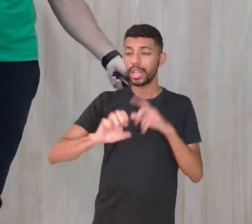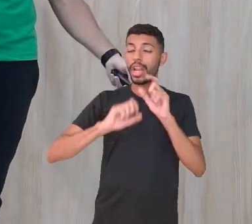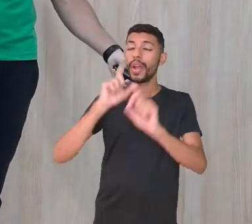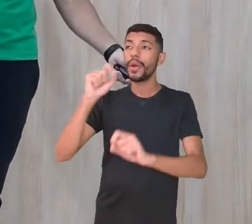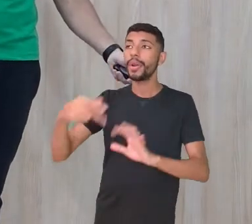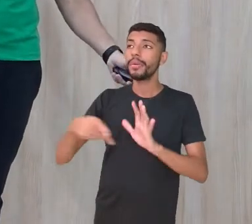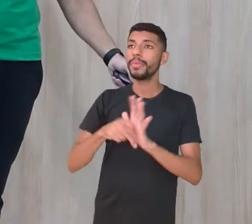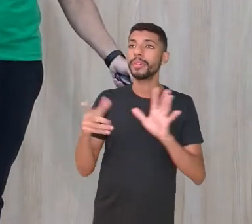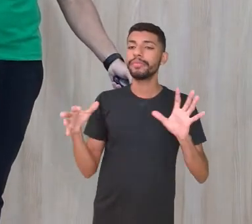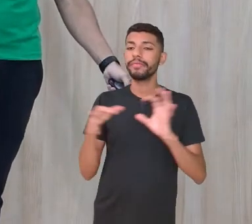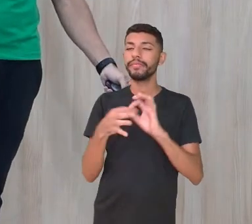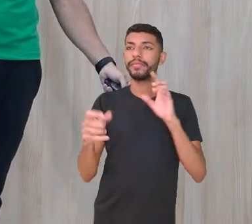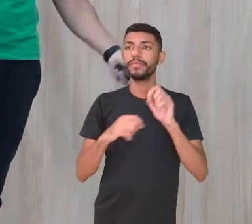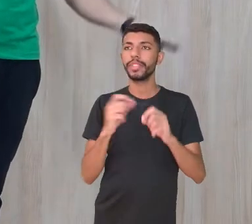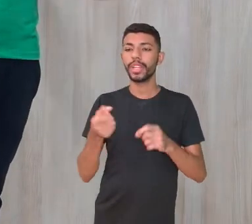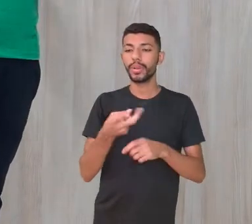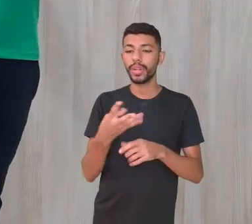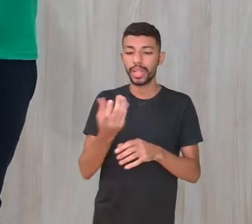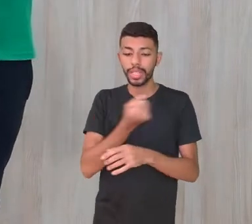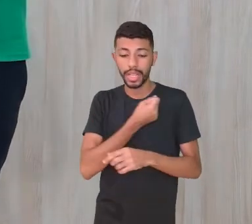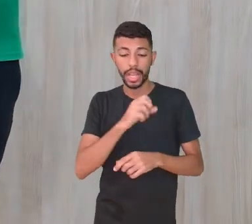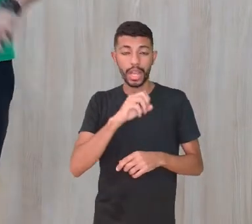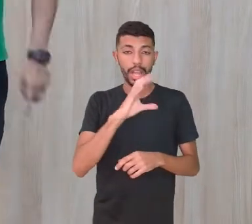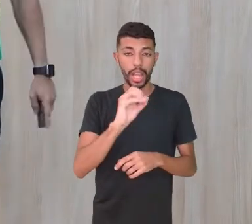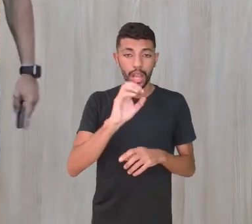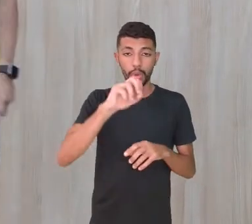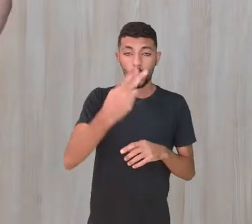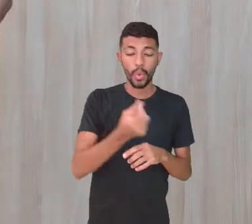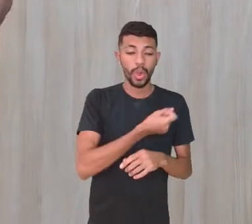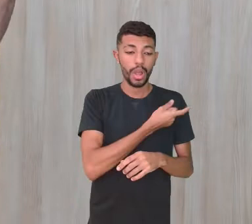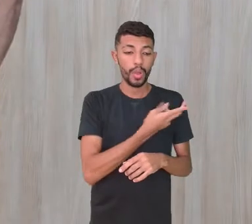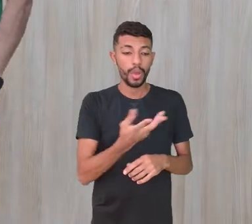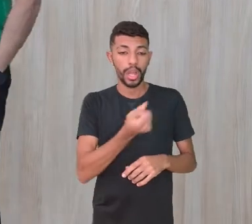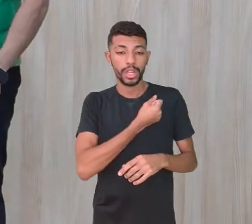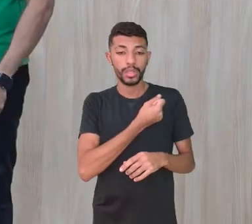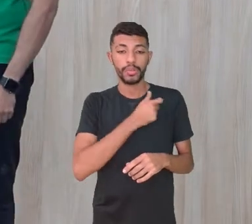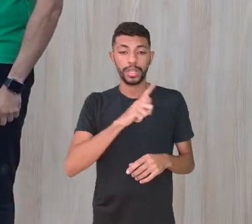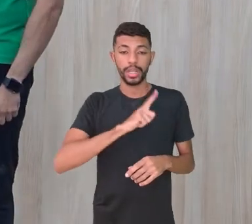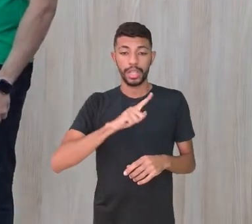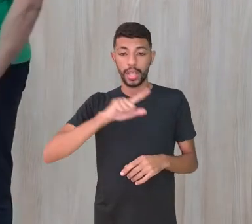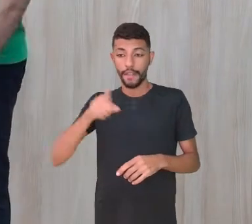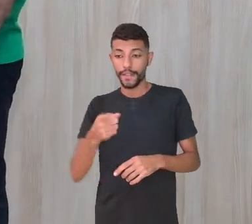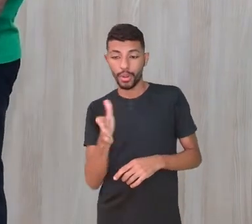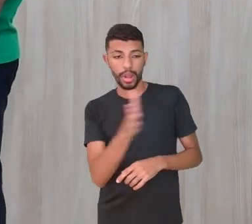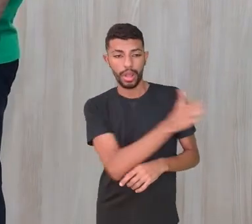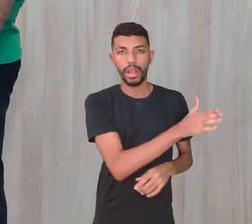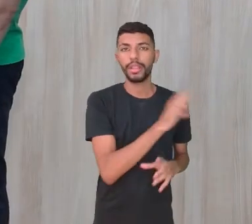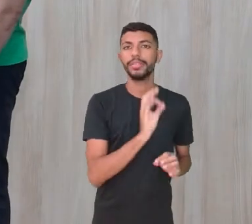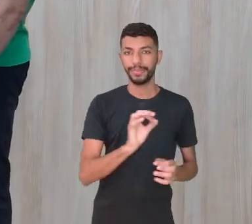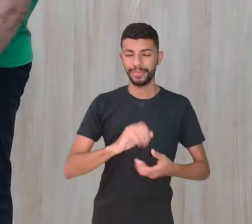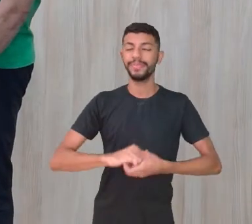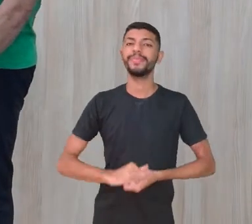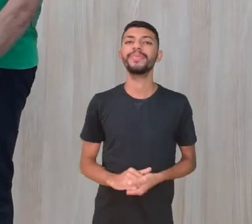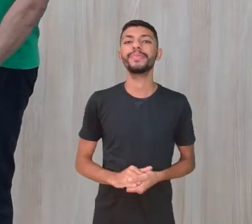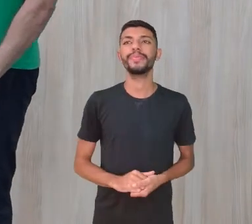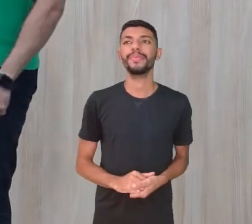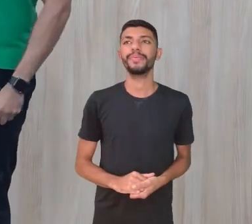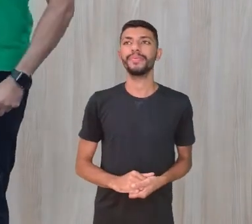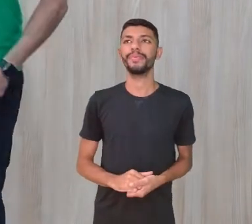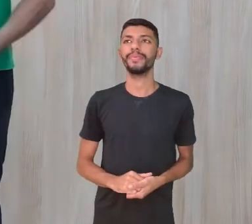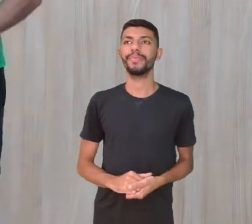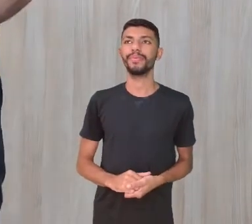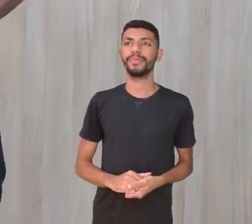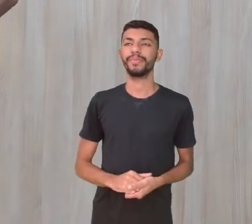a quantidade totais de zero, ou a quantidade de números que estão aí depois da vírgula, beleza?